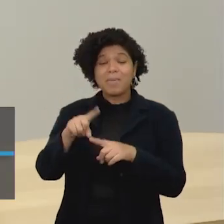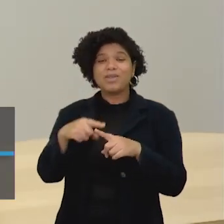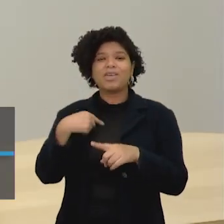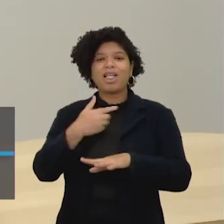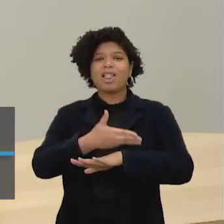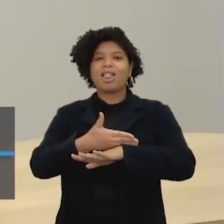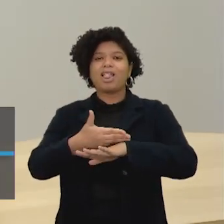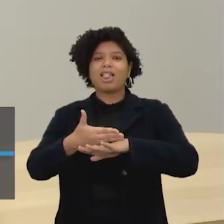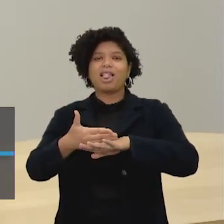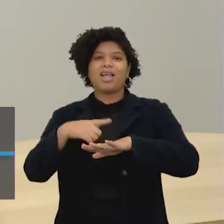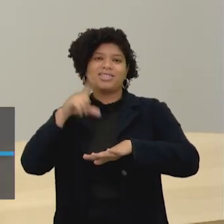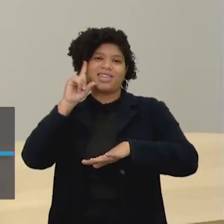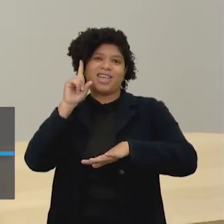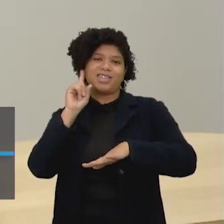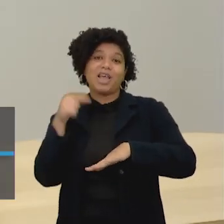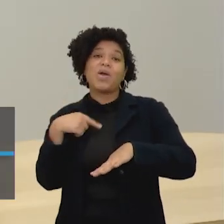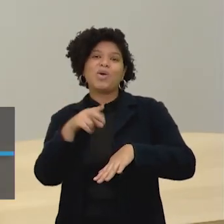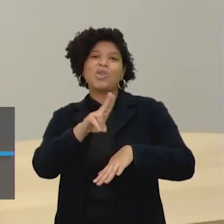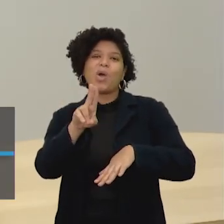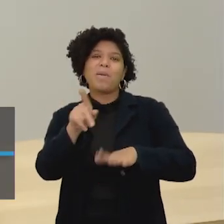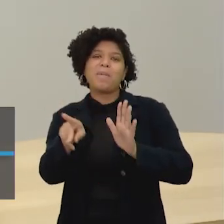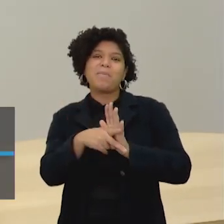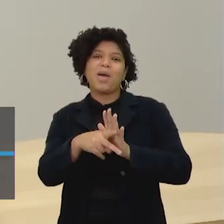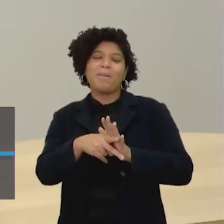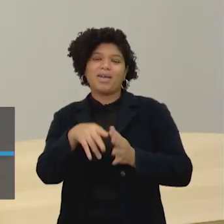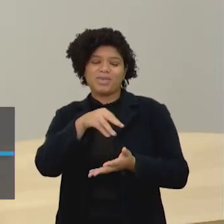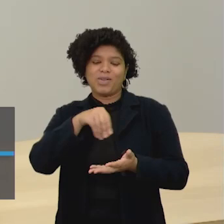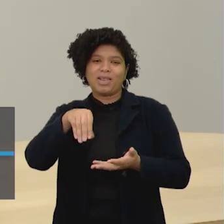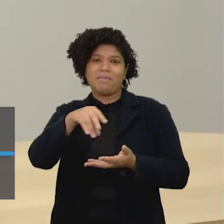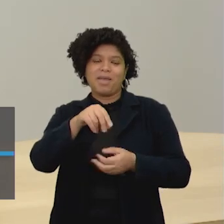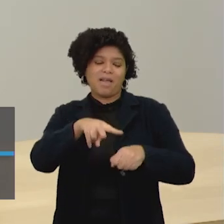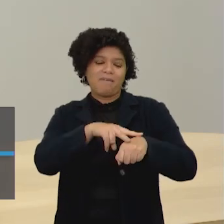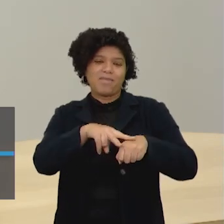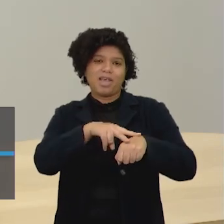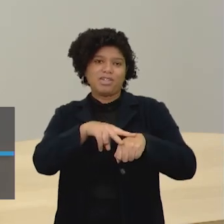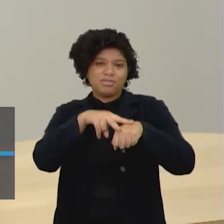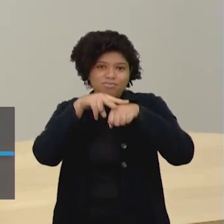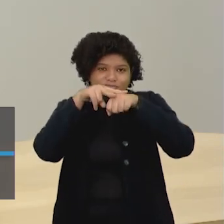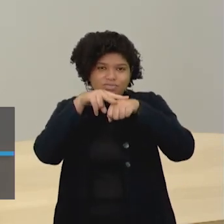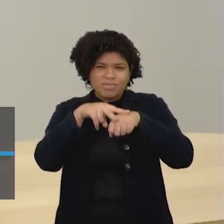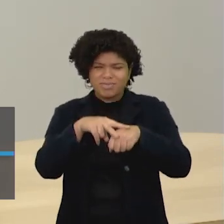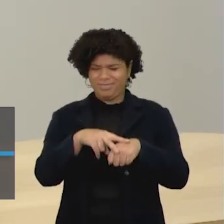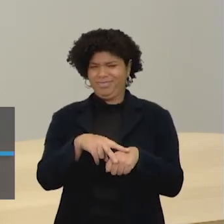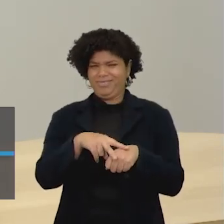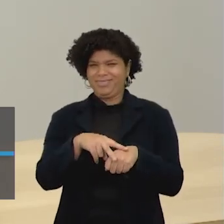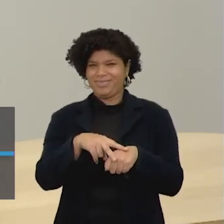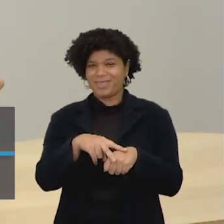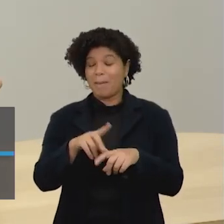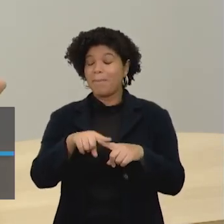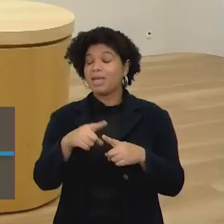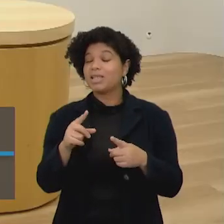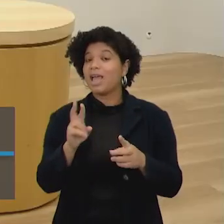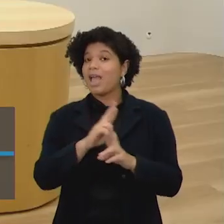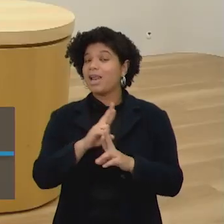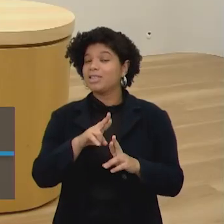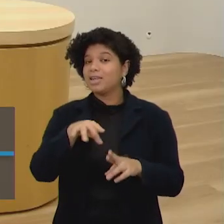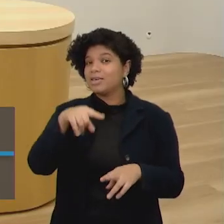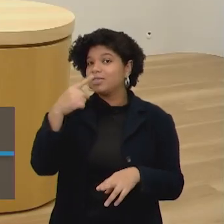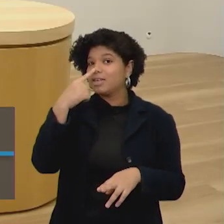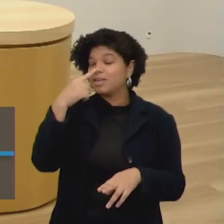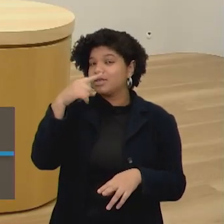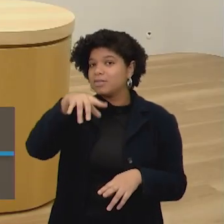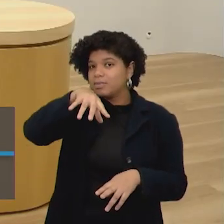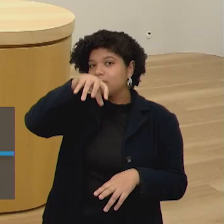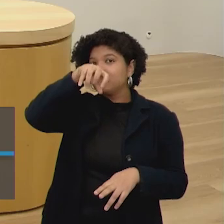falar, né? A gente já deu nome ao tempero de cheiro verde. Mas o cheiro ele está relacionado ao nosso olfato, né? Então a gente tem que sentir.